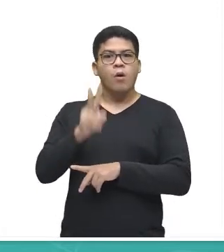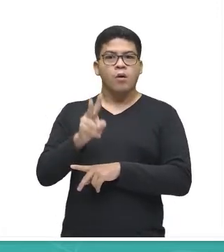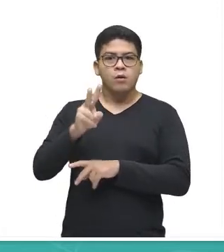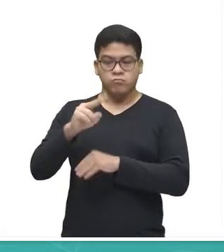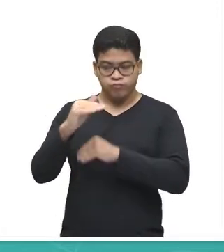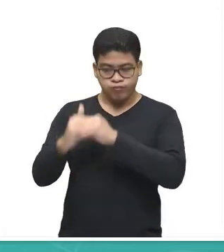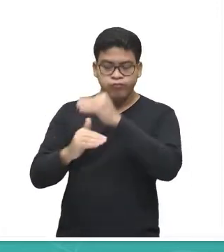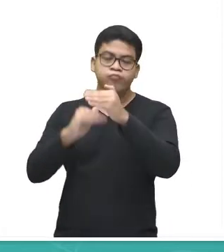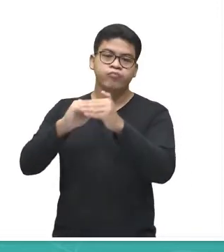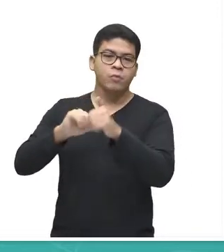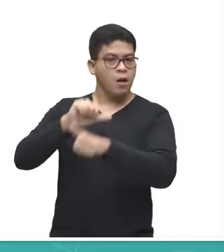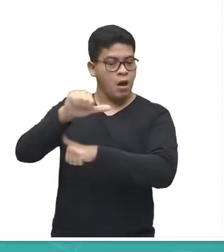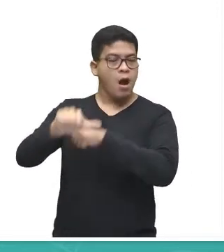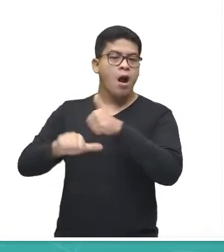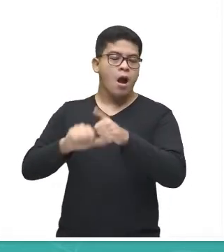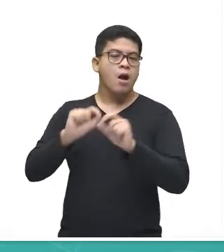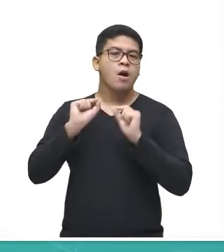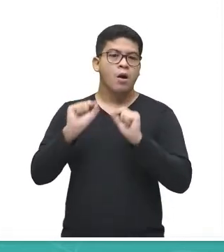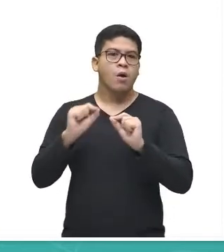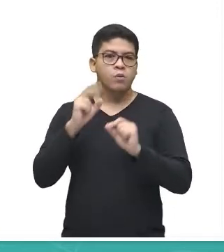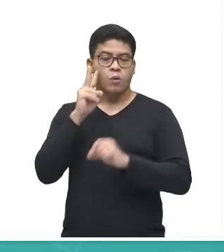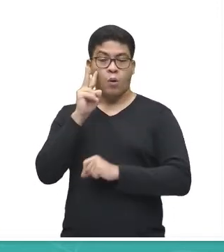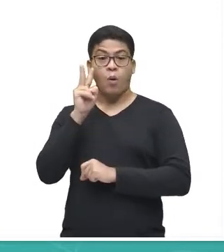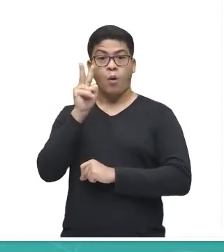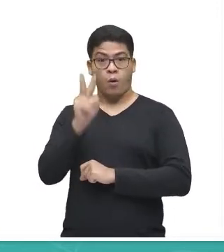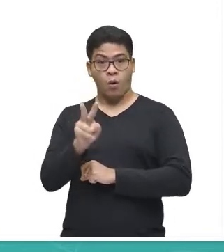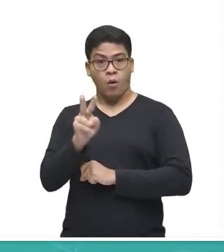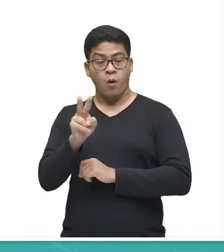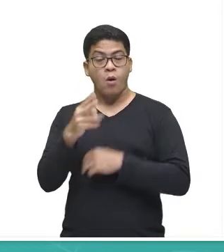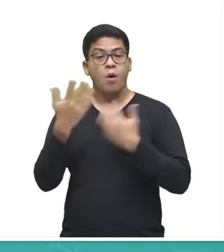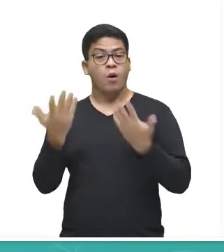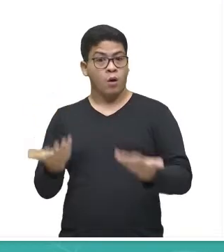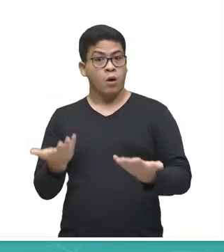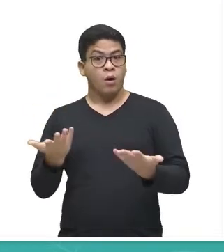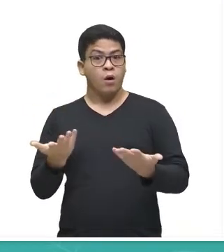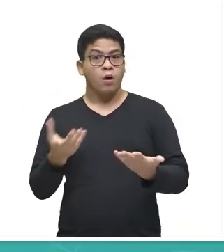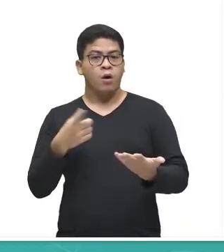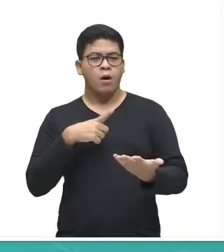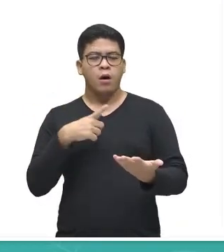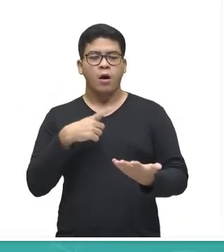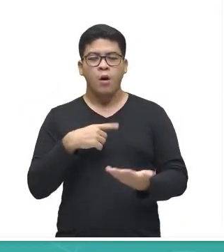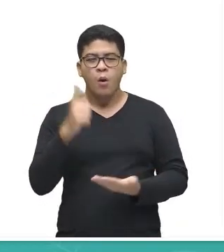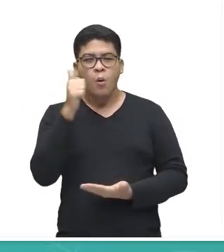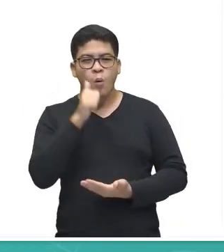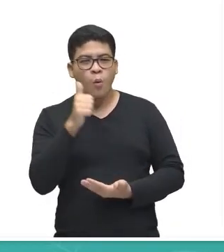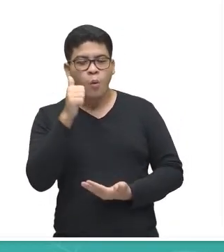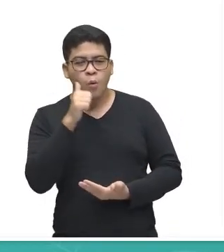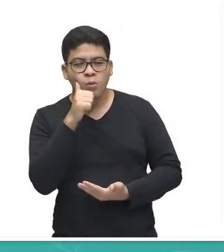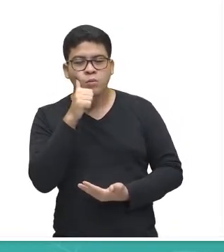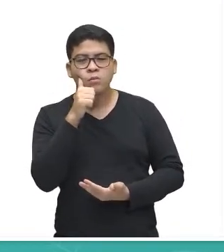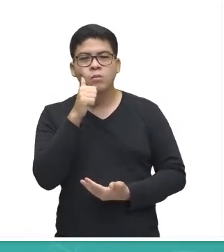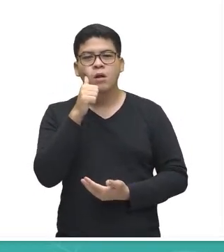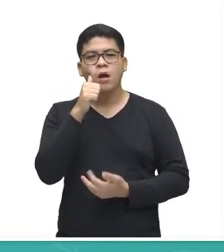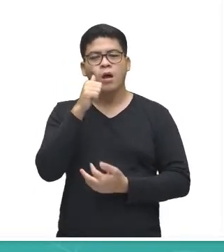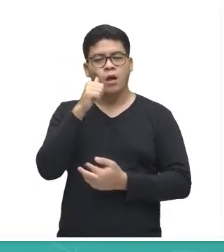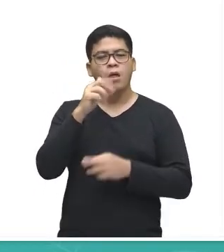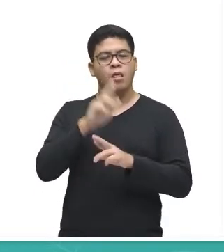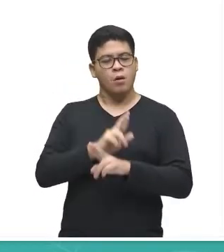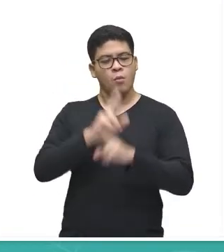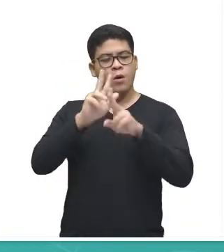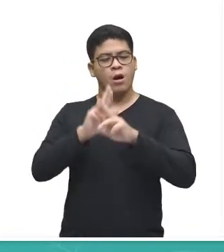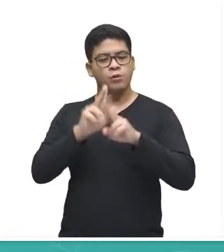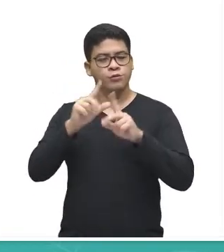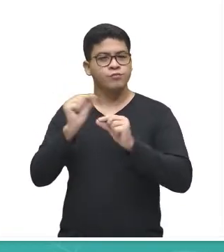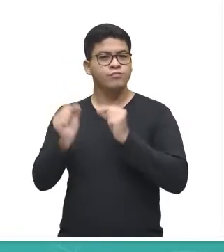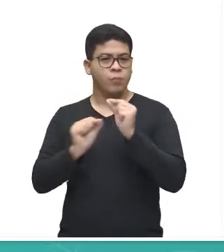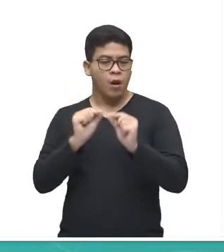suas mudanças. Observe na imagem aí do alfa, que as meninas, para cada etapa, elas tiveram o quê?